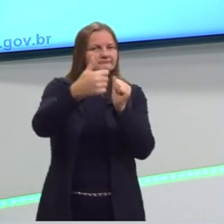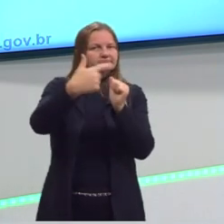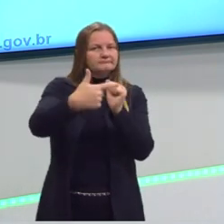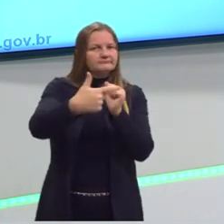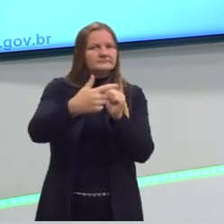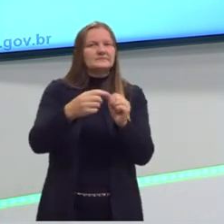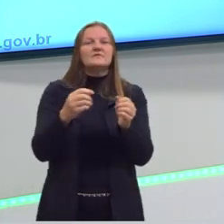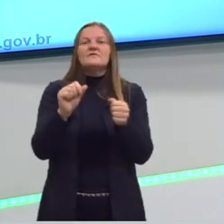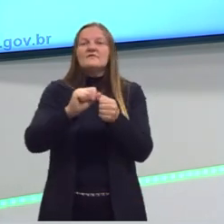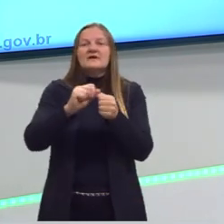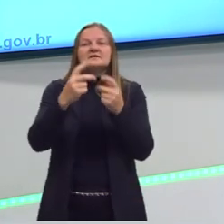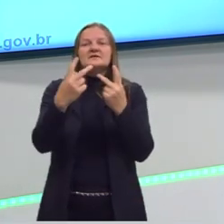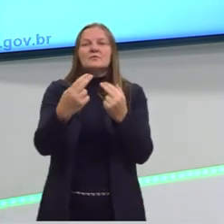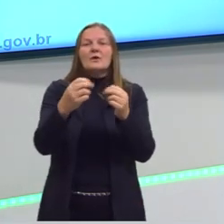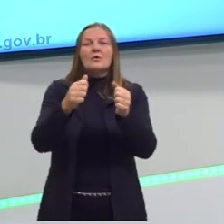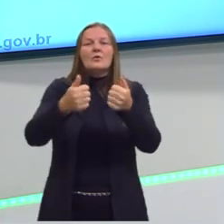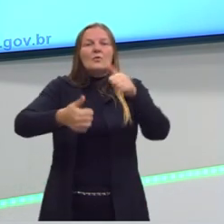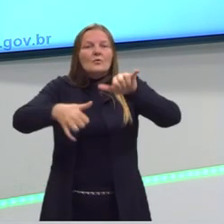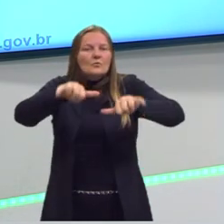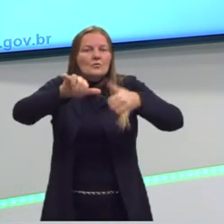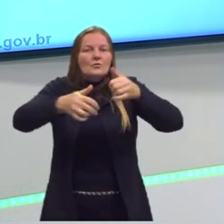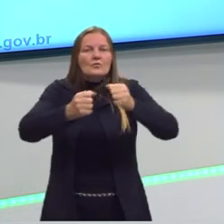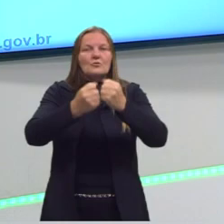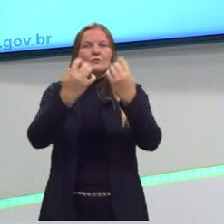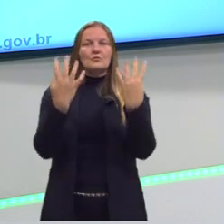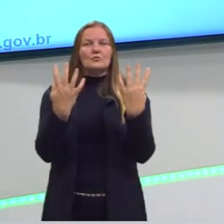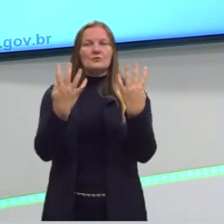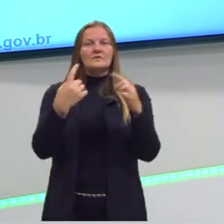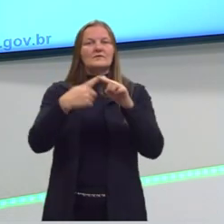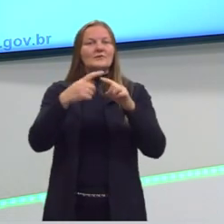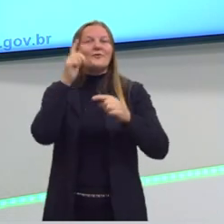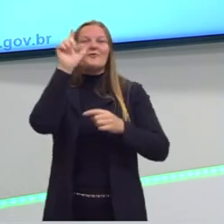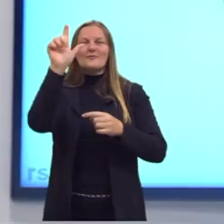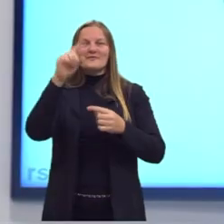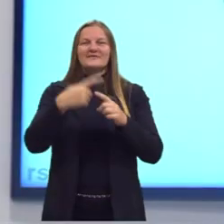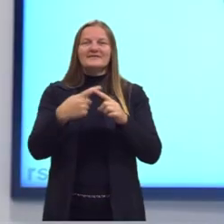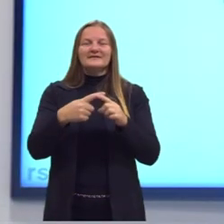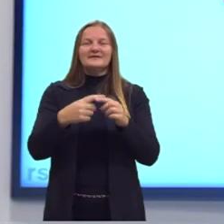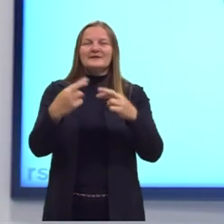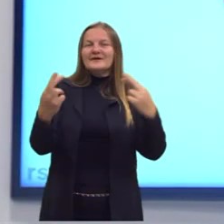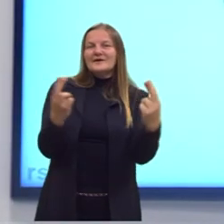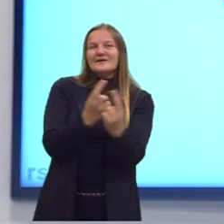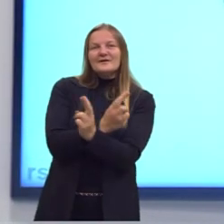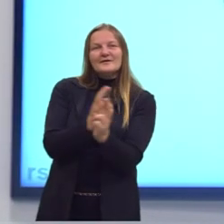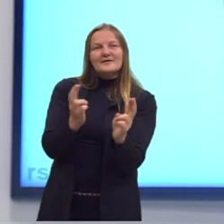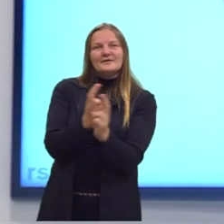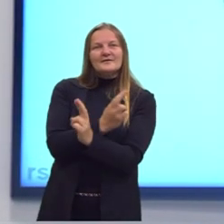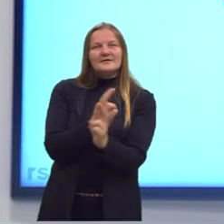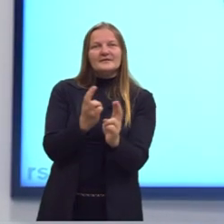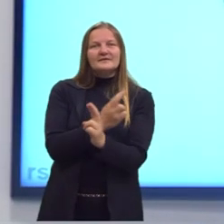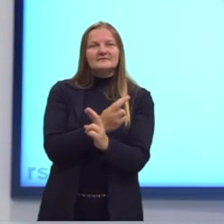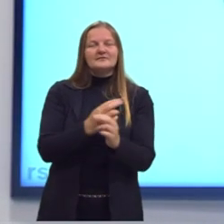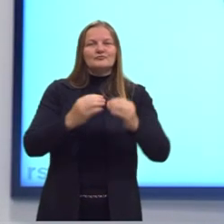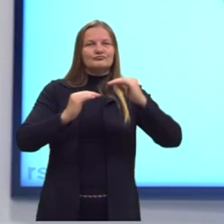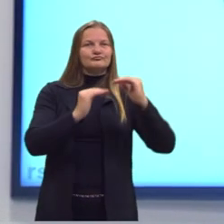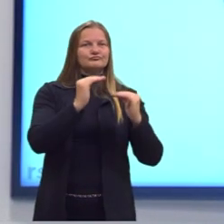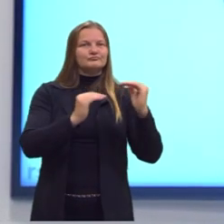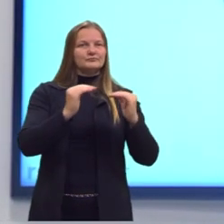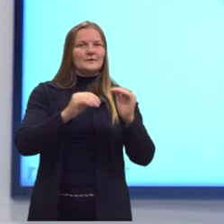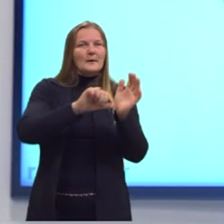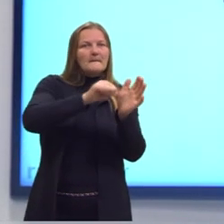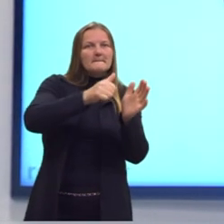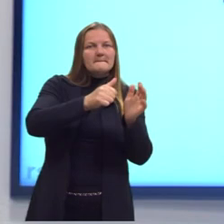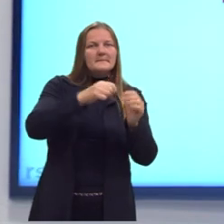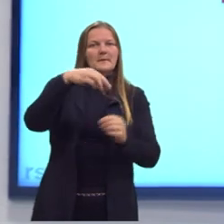a gente consegue fazer isso aqui é uma teria tá Porque existe uma relação entre uma equivalência